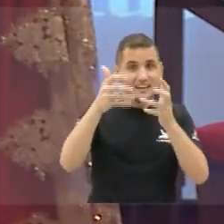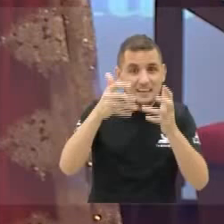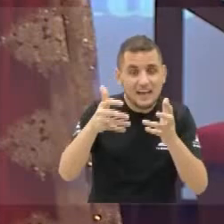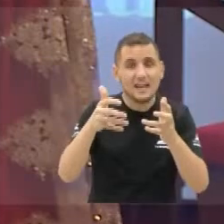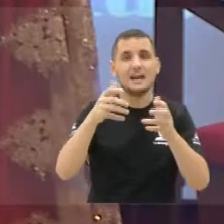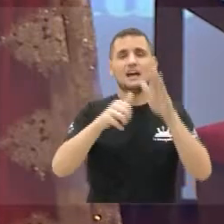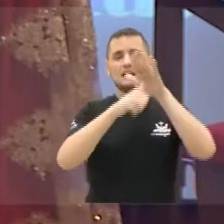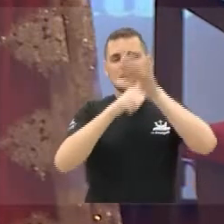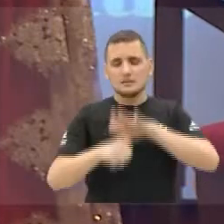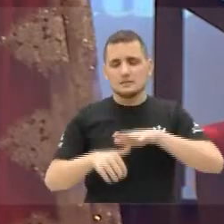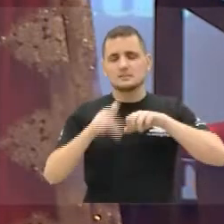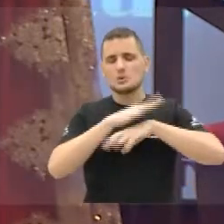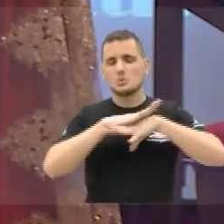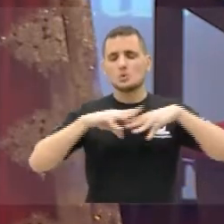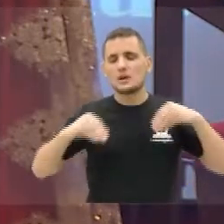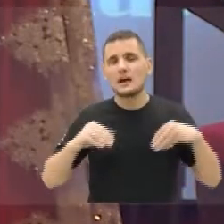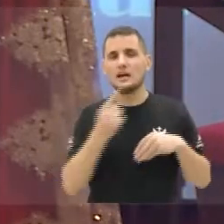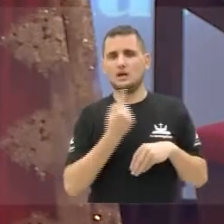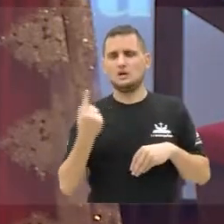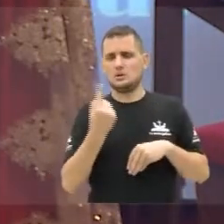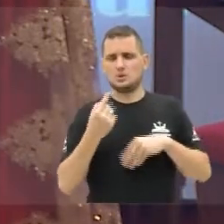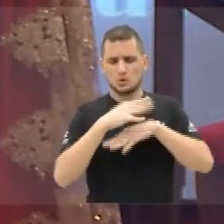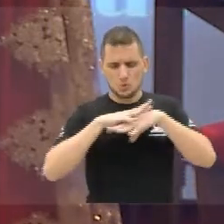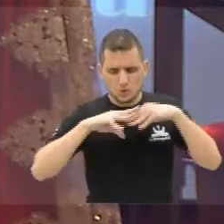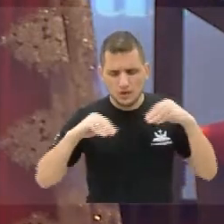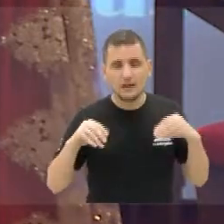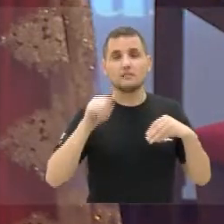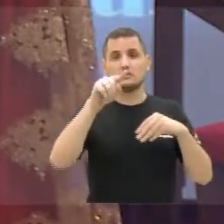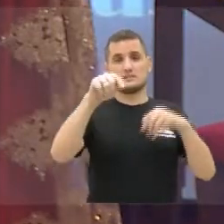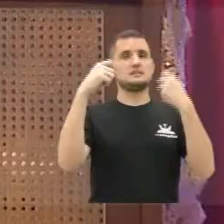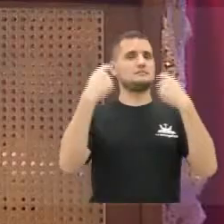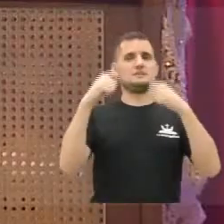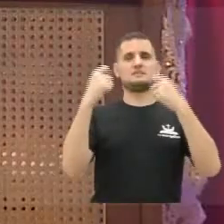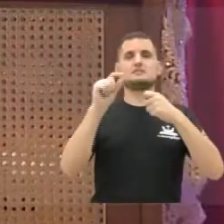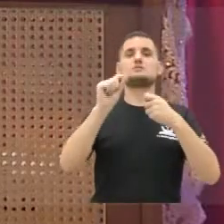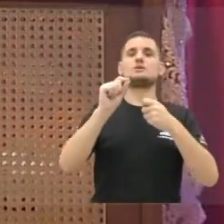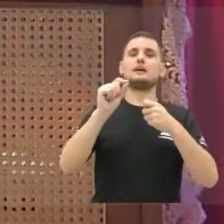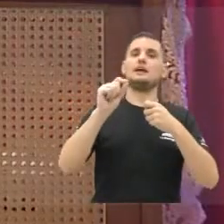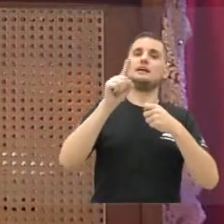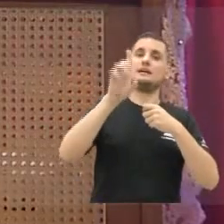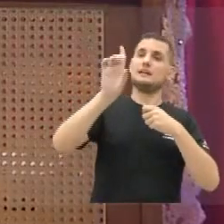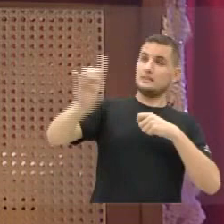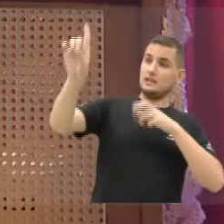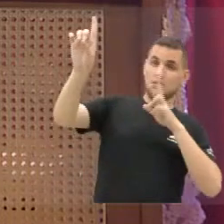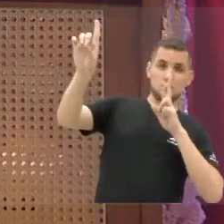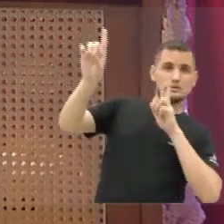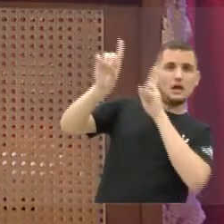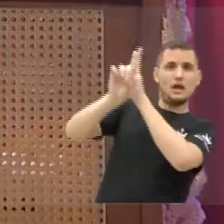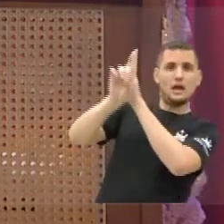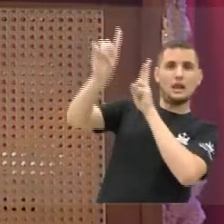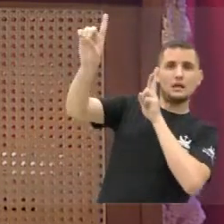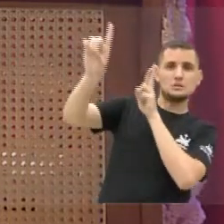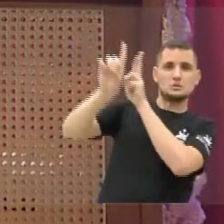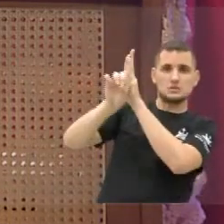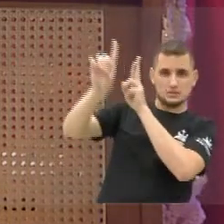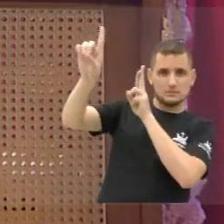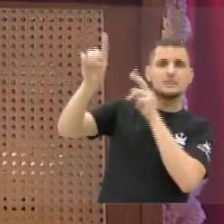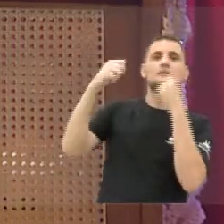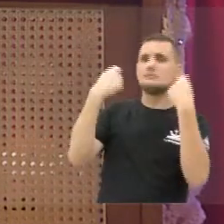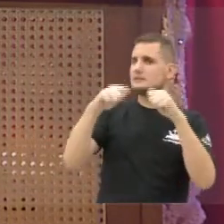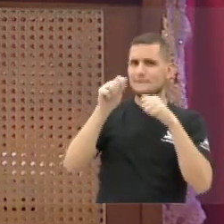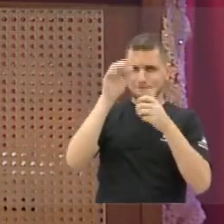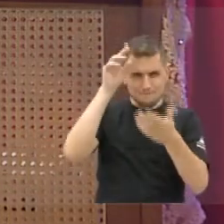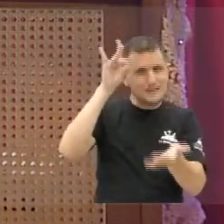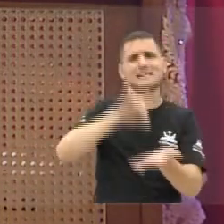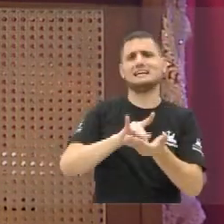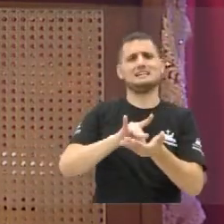curar a solidão na sua vida, restaure o teu relacionamento com Deus. Isso é muito sério o que eu estou dizendo